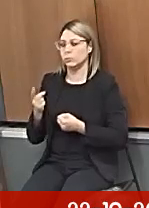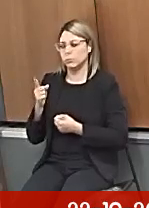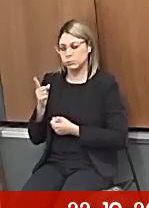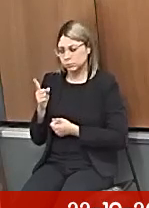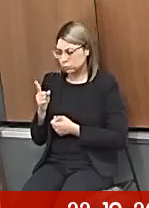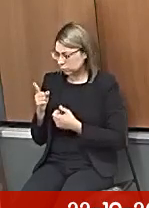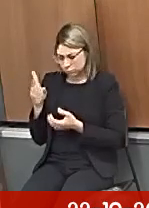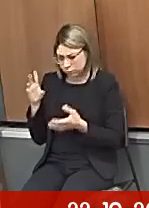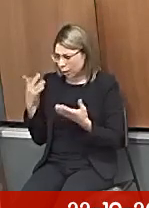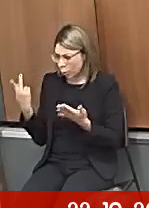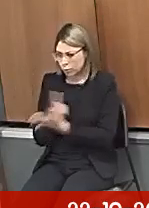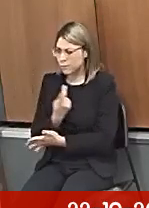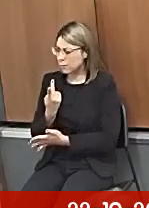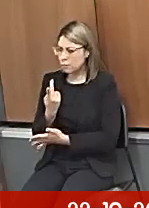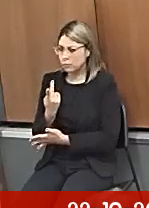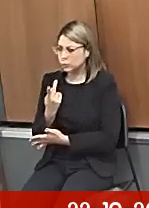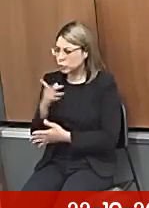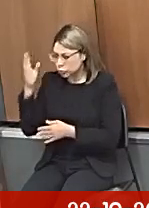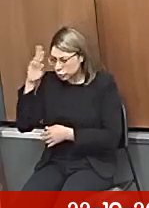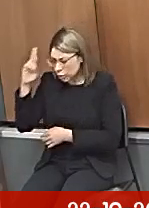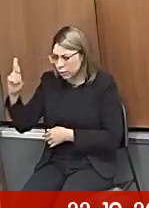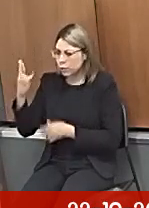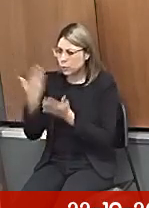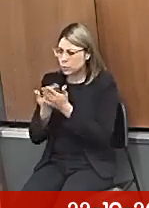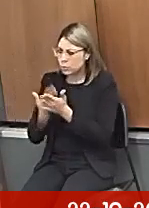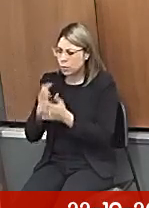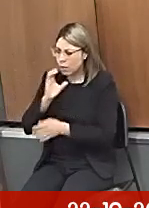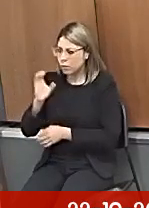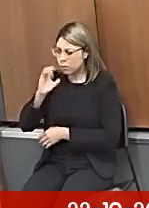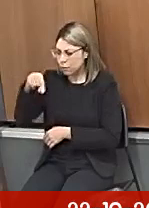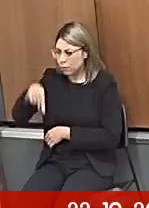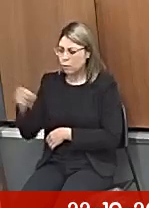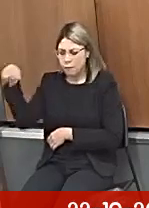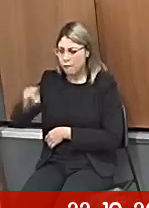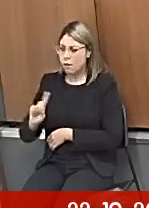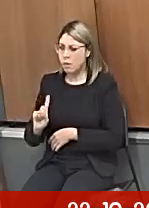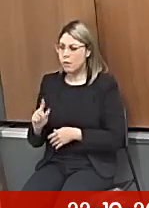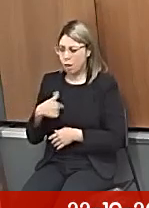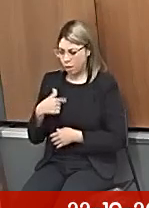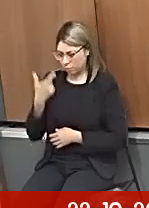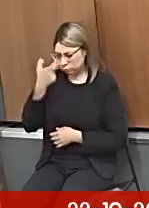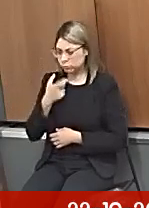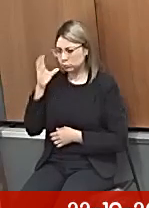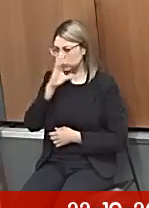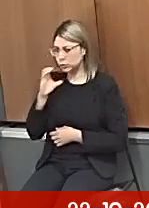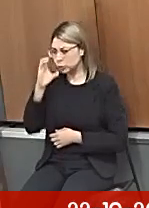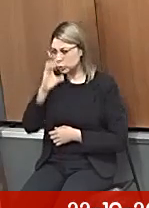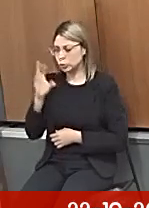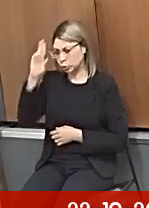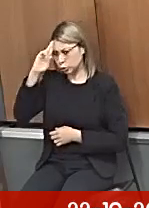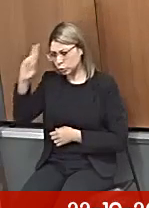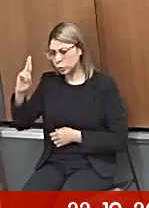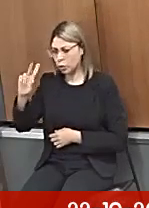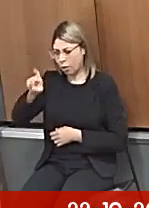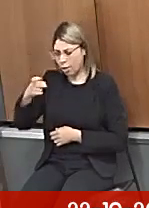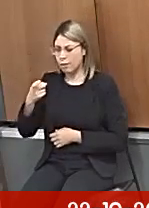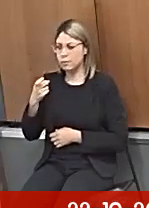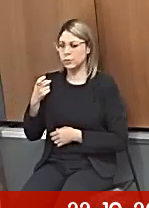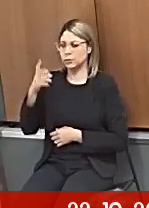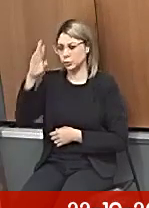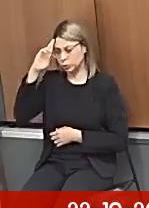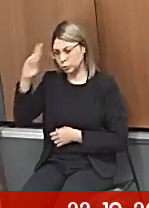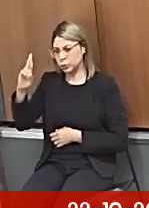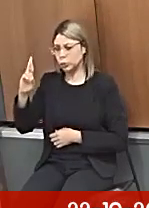não presença dos diretores das escolas católicas aqui nessa audiência. Eu, como católico, como diretor, ex-diretor de uma